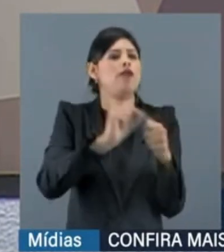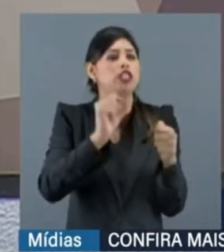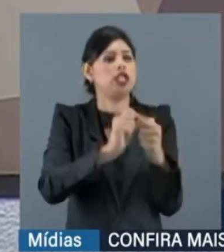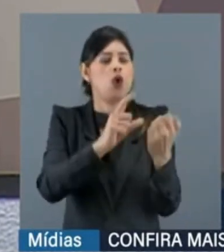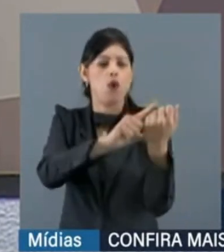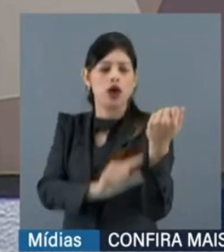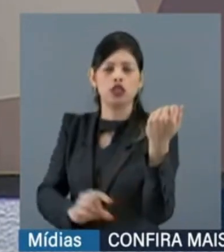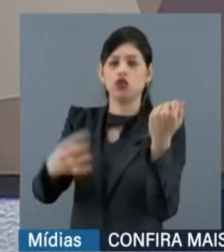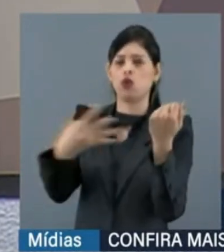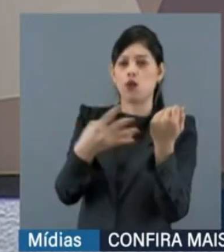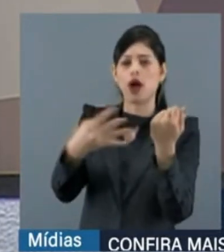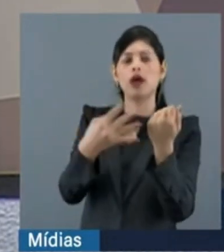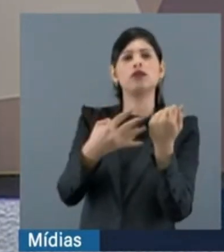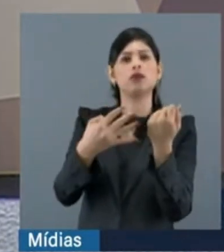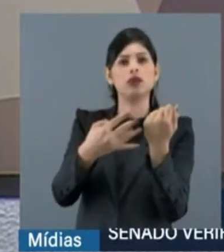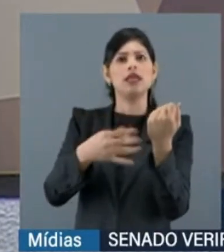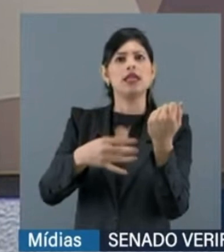Introdução